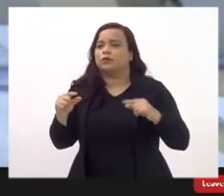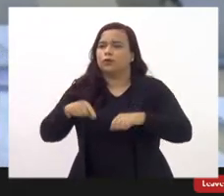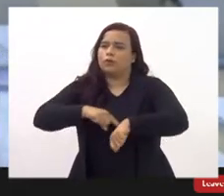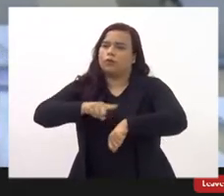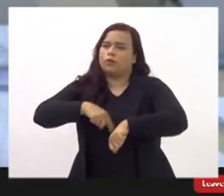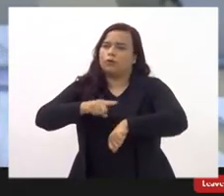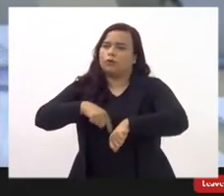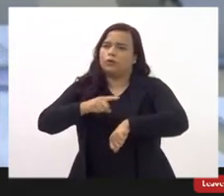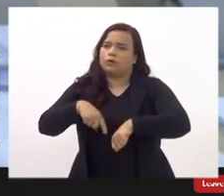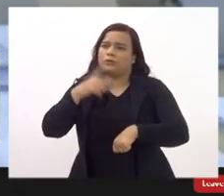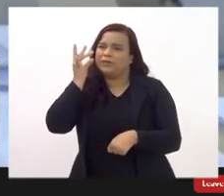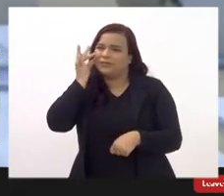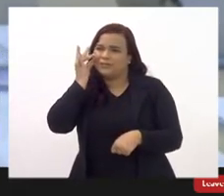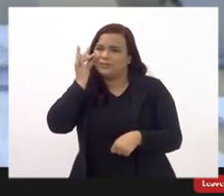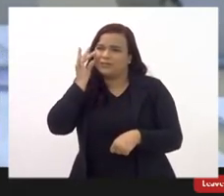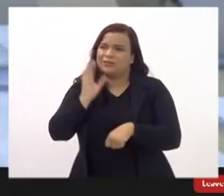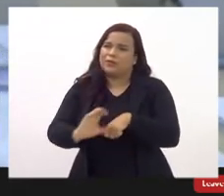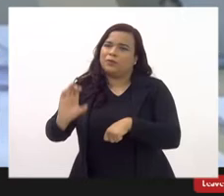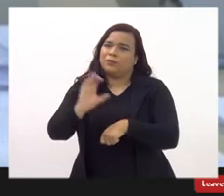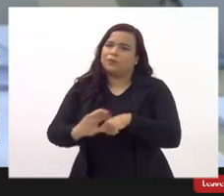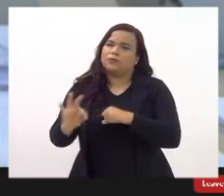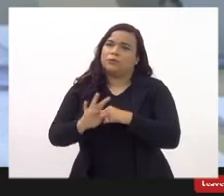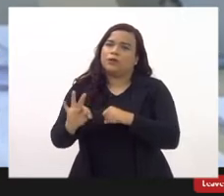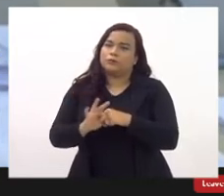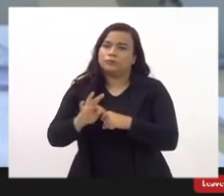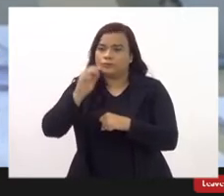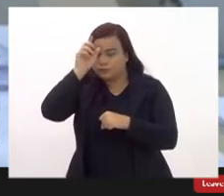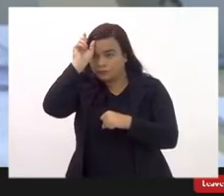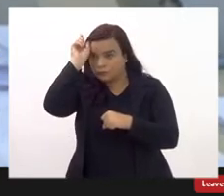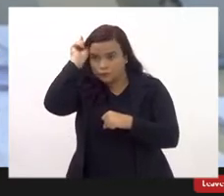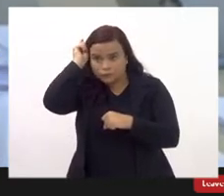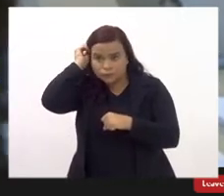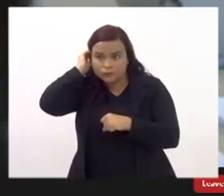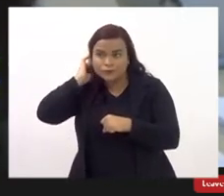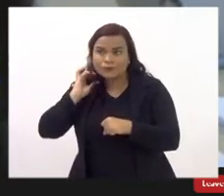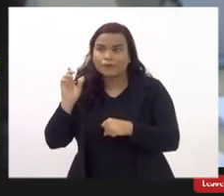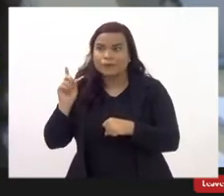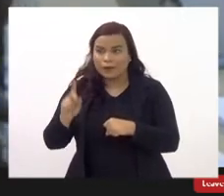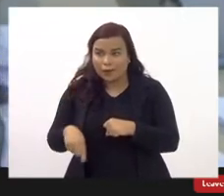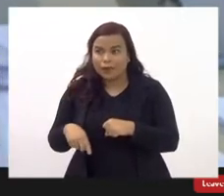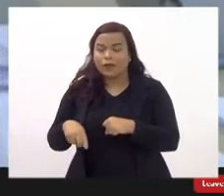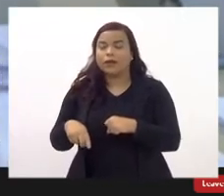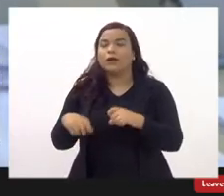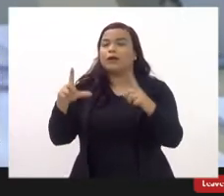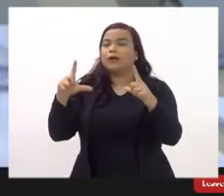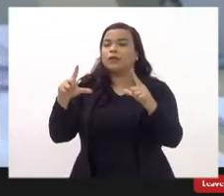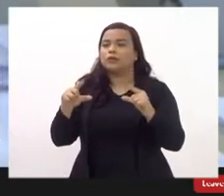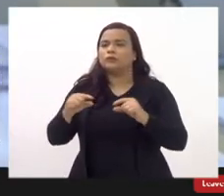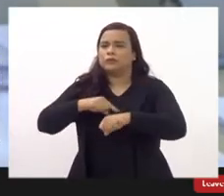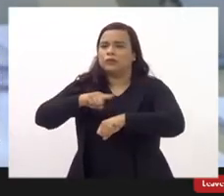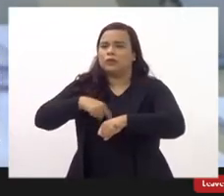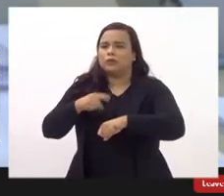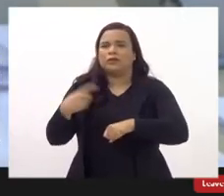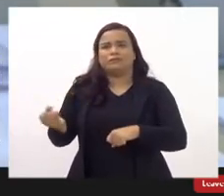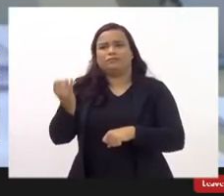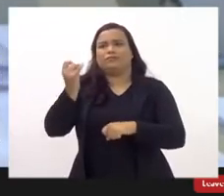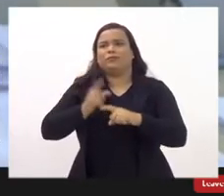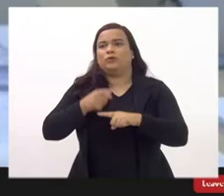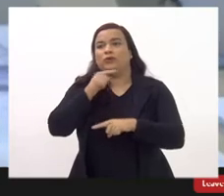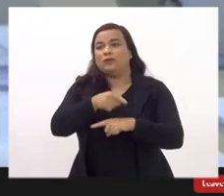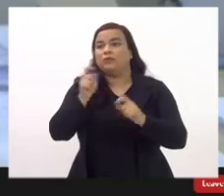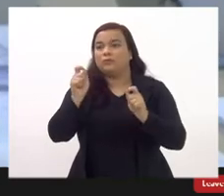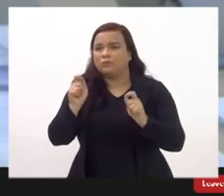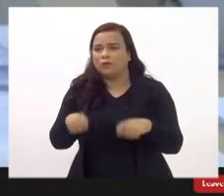horária presencial dos cursos técnicos. E é uma redução extremamente importante, porque isso sim pode ser uma